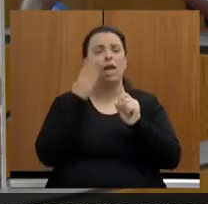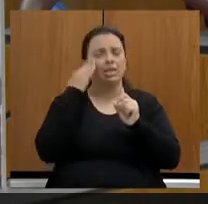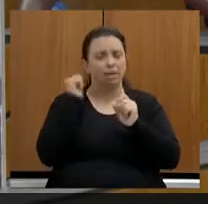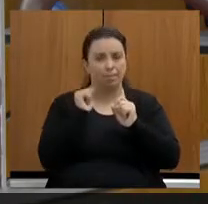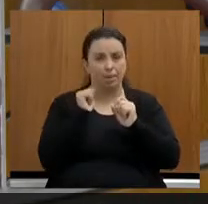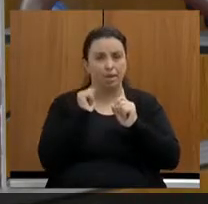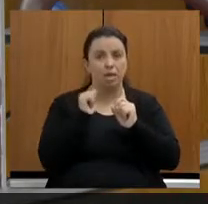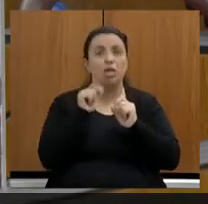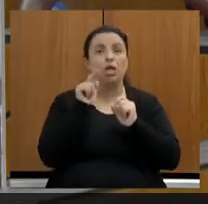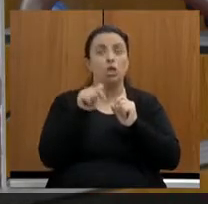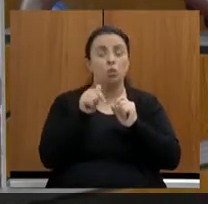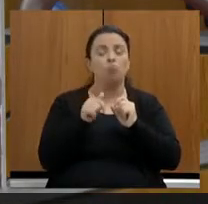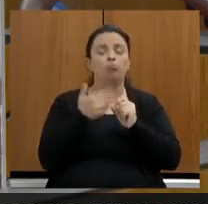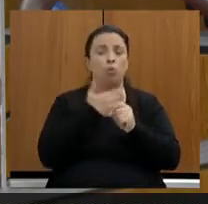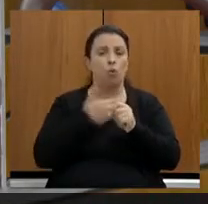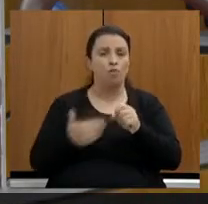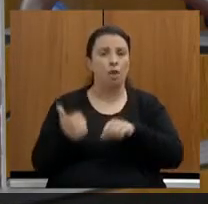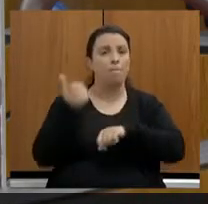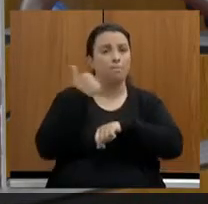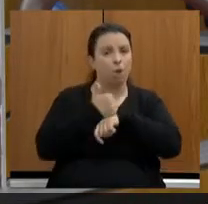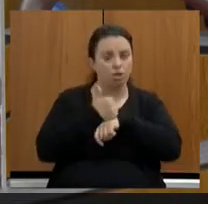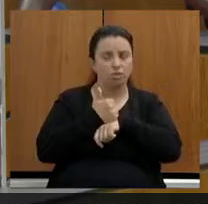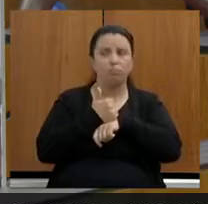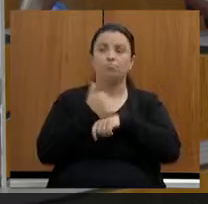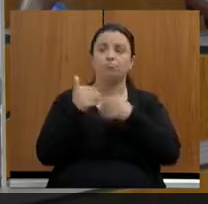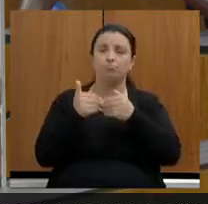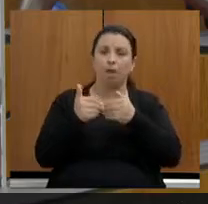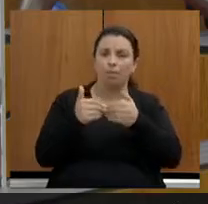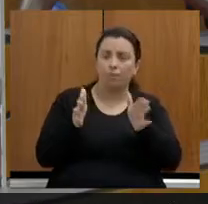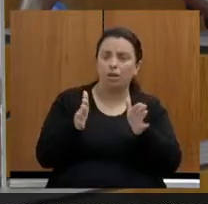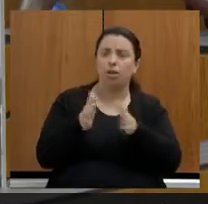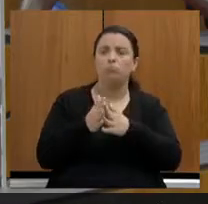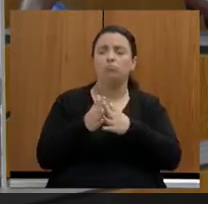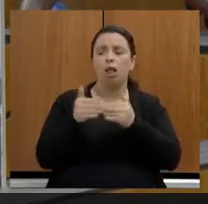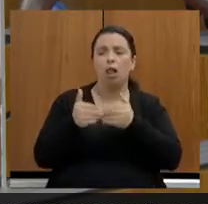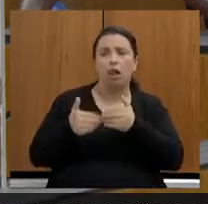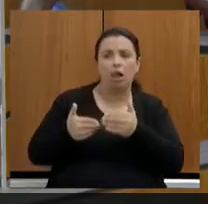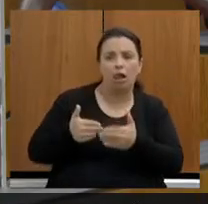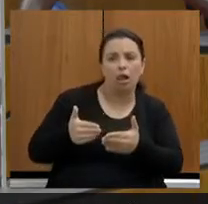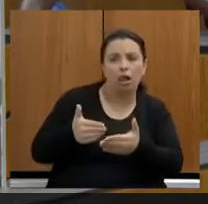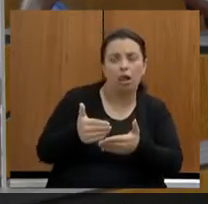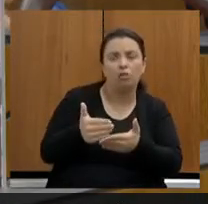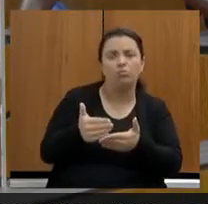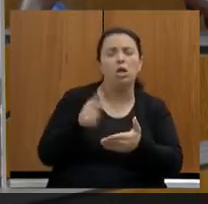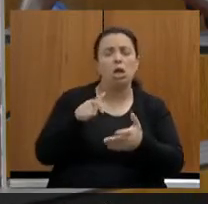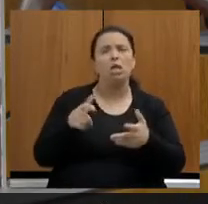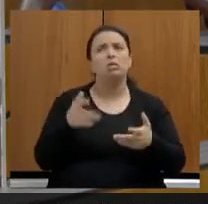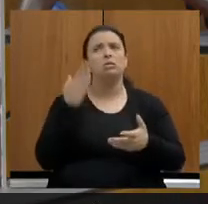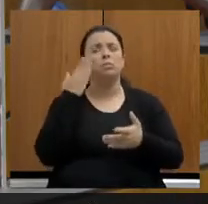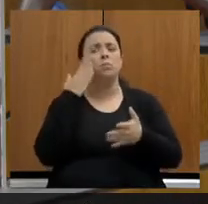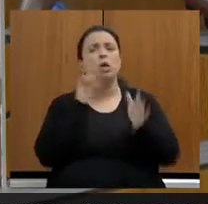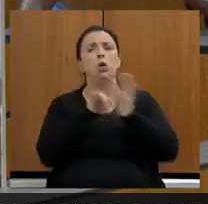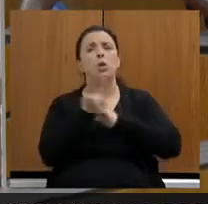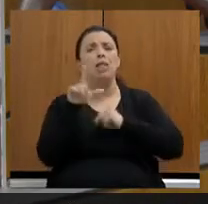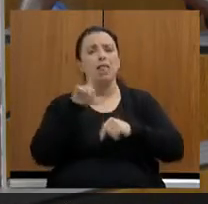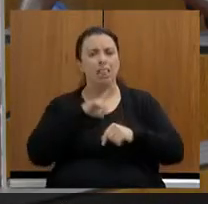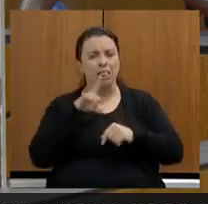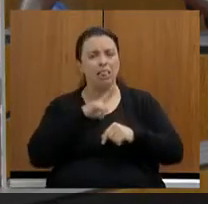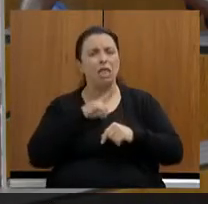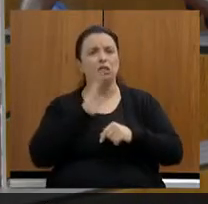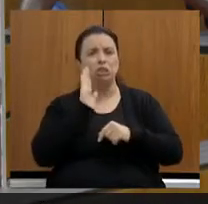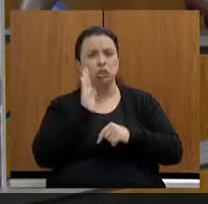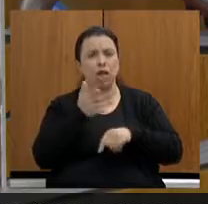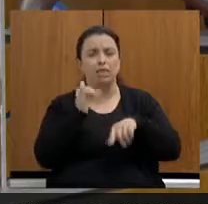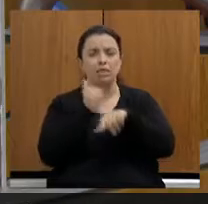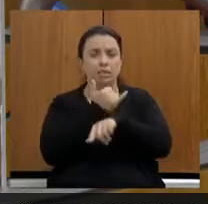esse governo assumiu se existe alguma ferramenta alguma mudança é para evitar esse tipo de comportamento